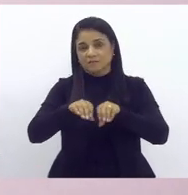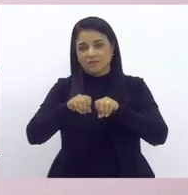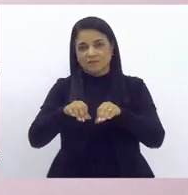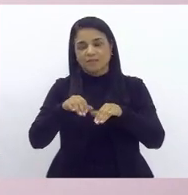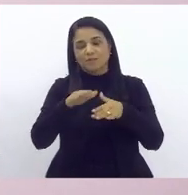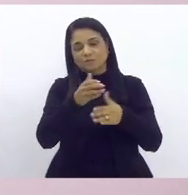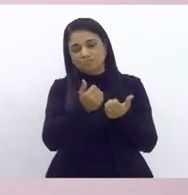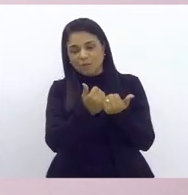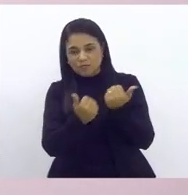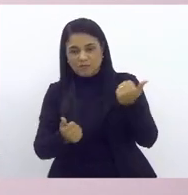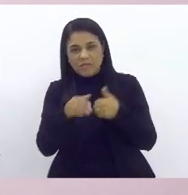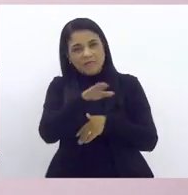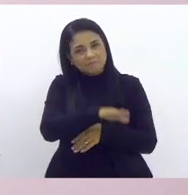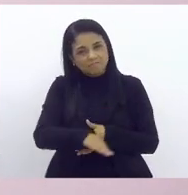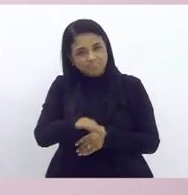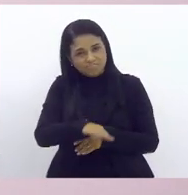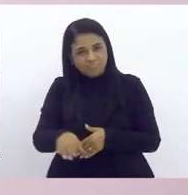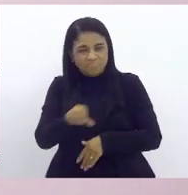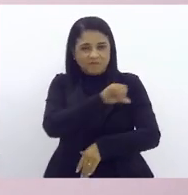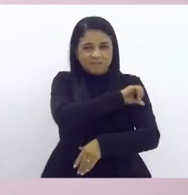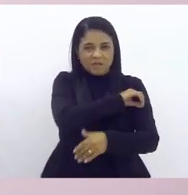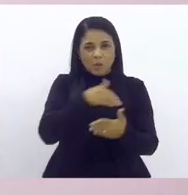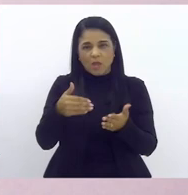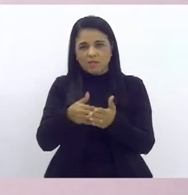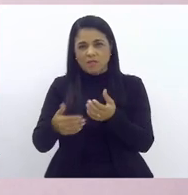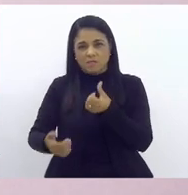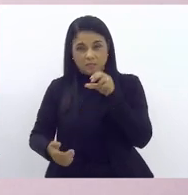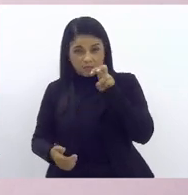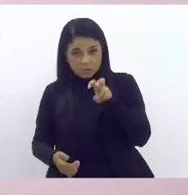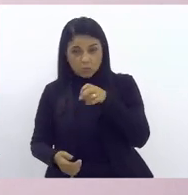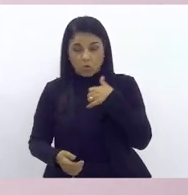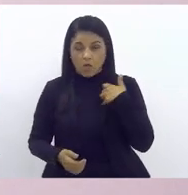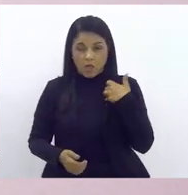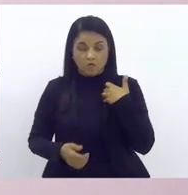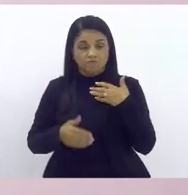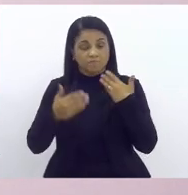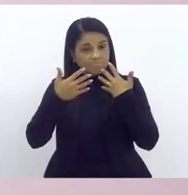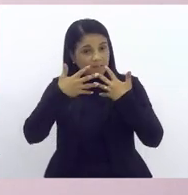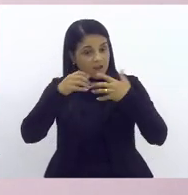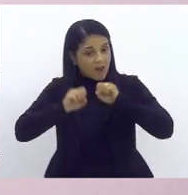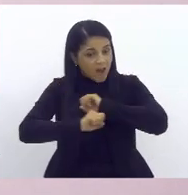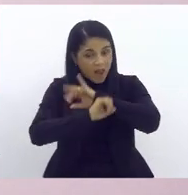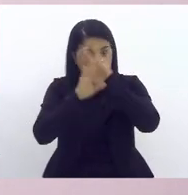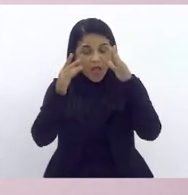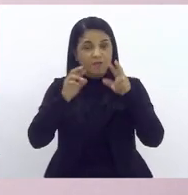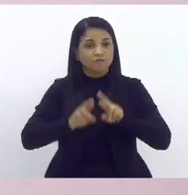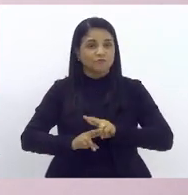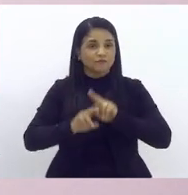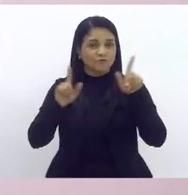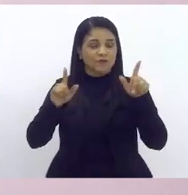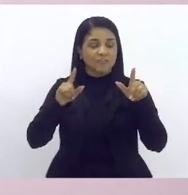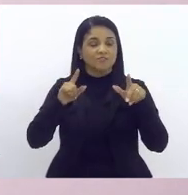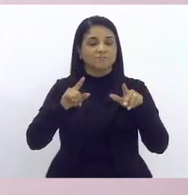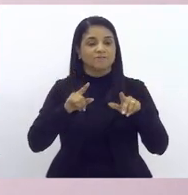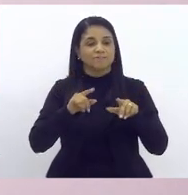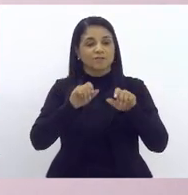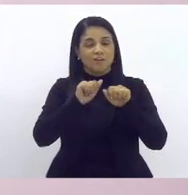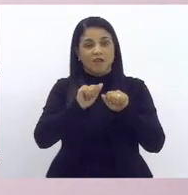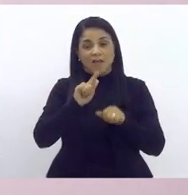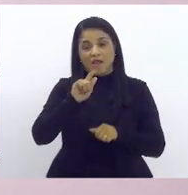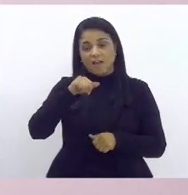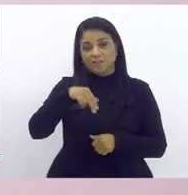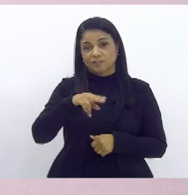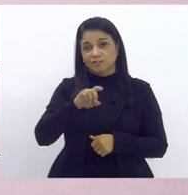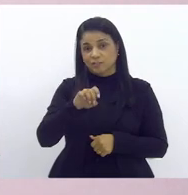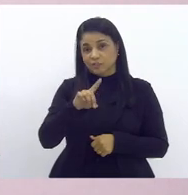etapa da vida. Então, ficou muito, muito nítido aqui quem faz essa diferença entre agentes de educação infantil e